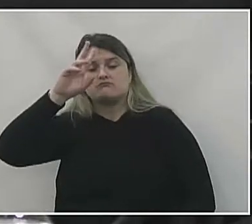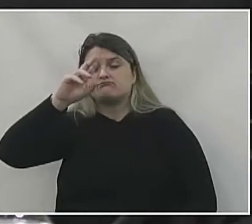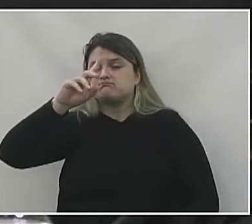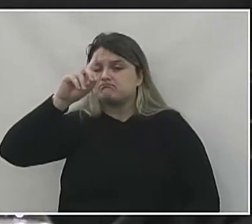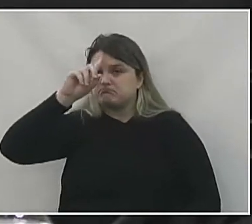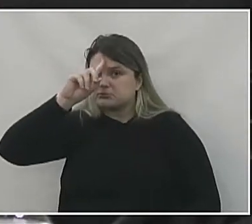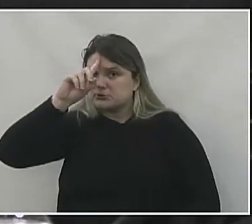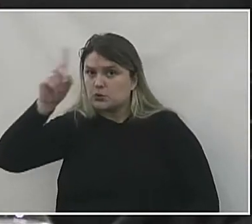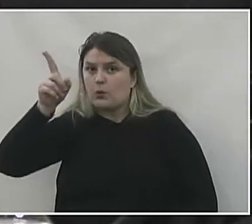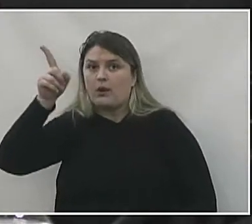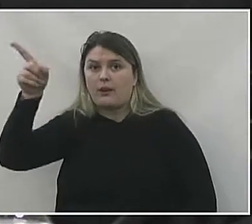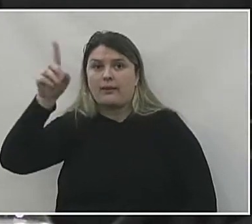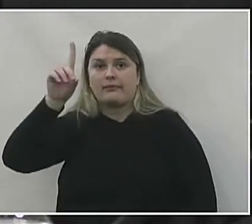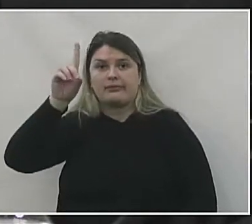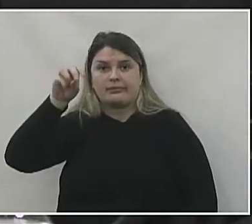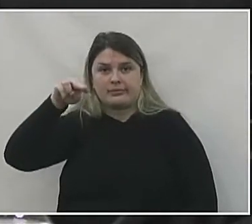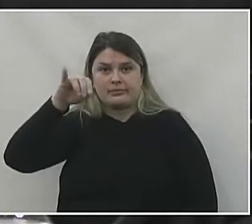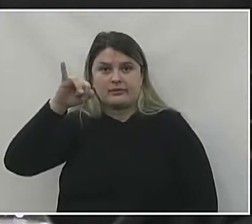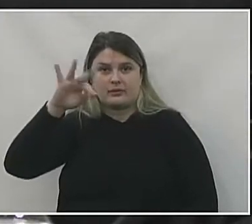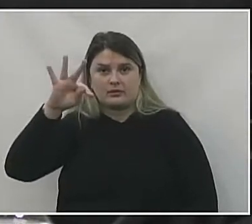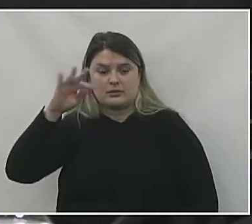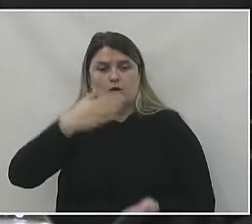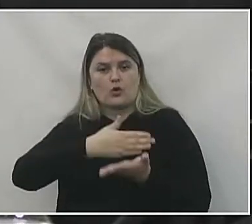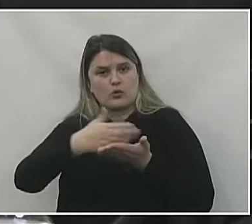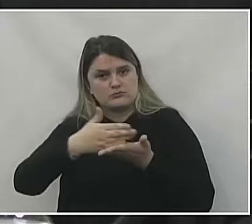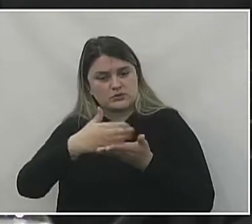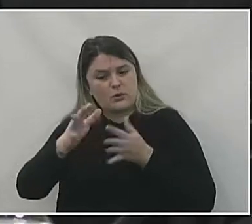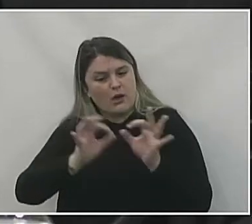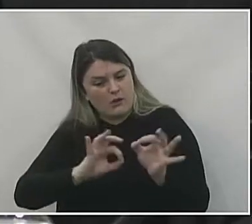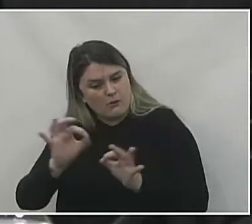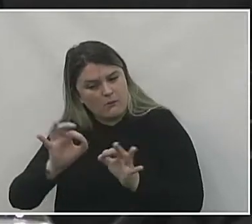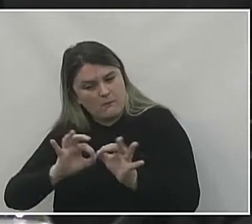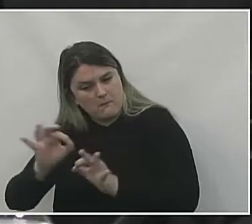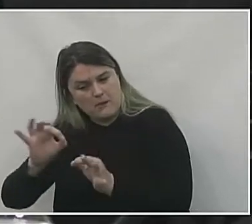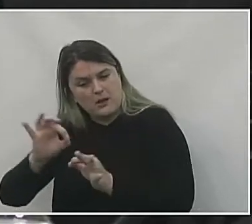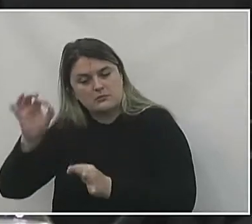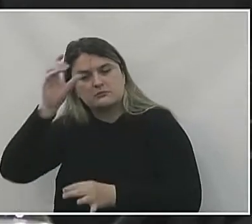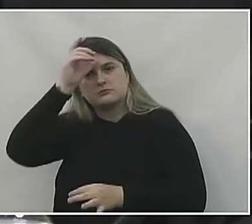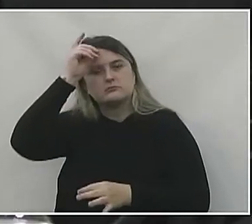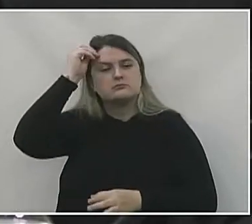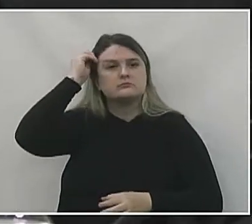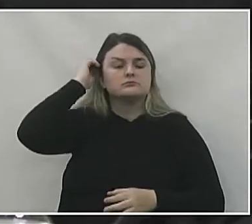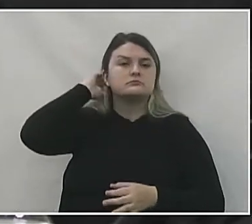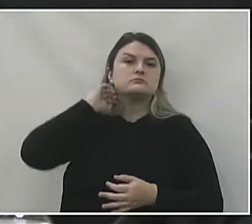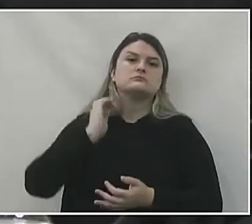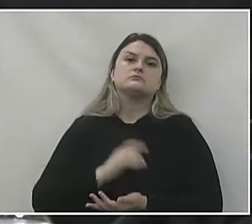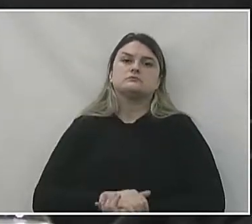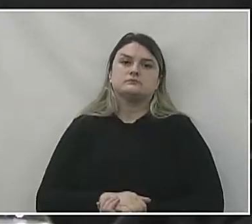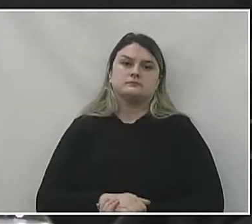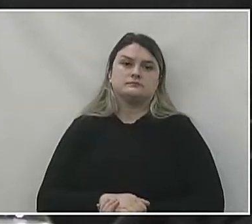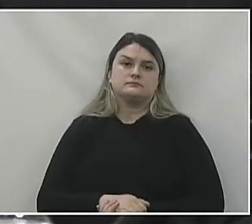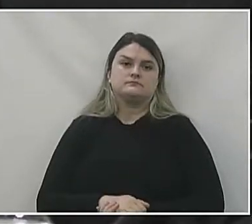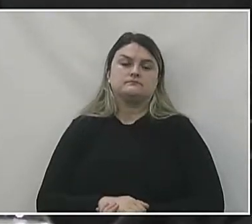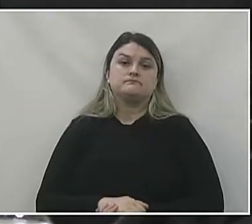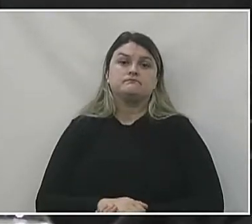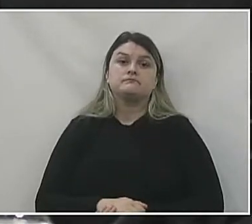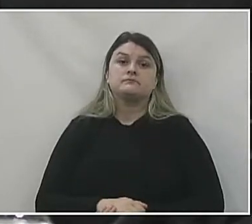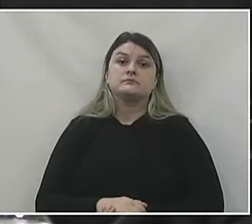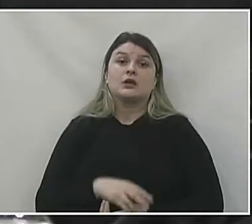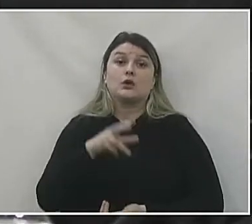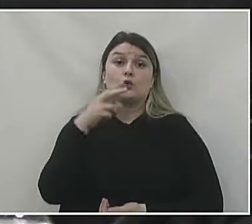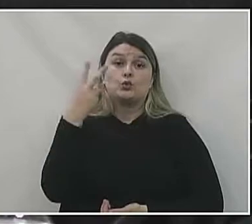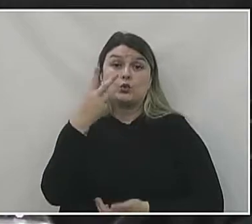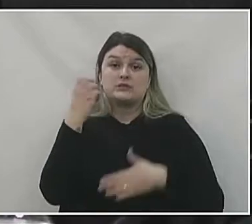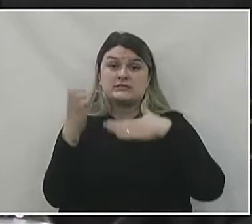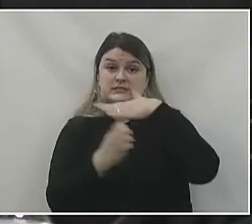E em menos de 20 dias já começaram a fazer o processo de recuperação da BR 153 aonde